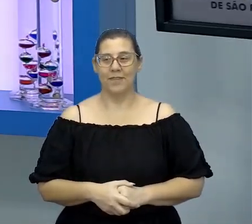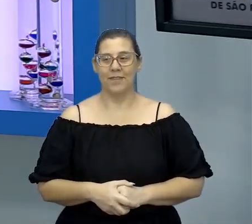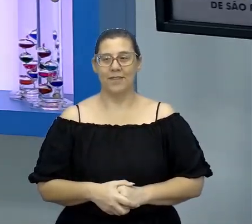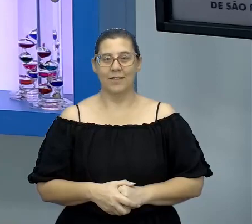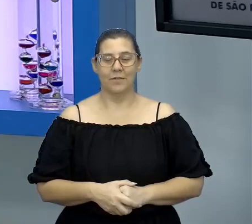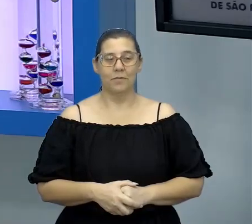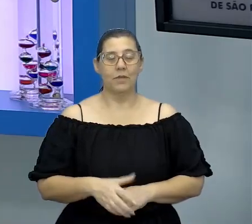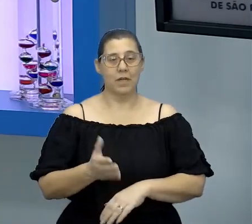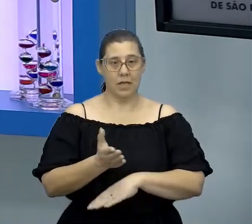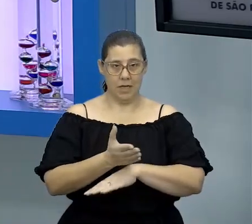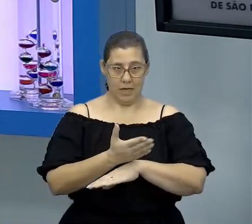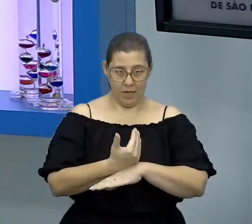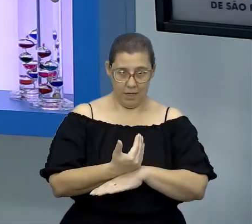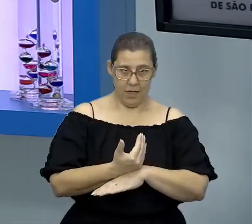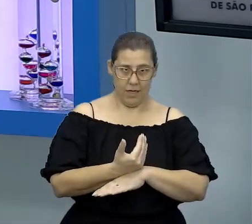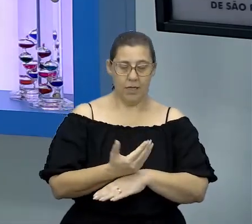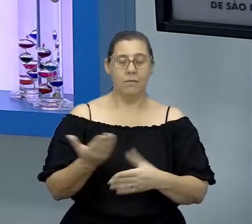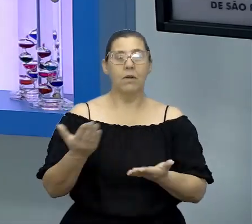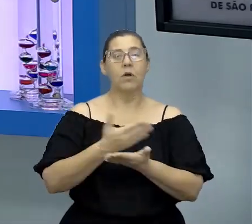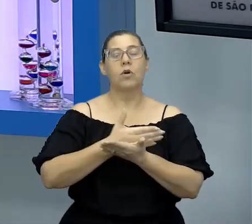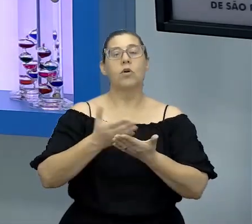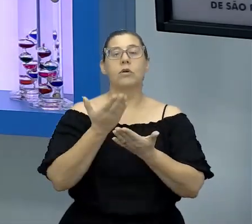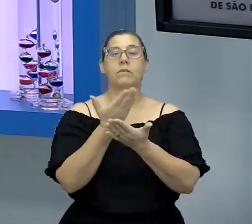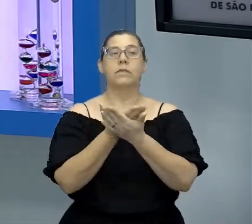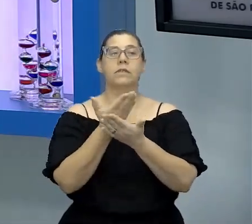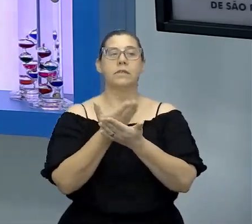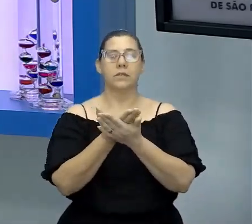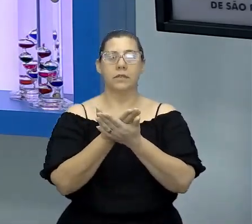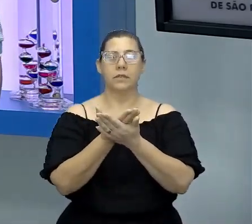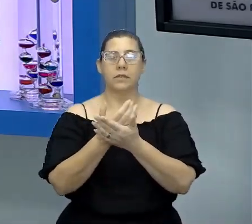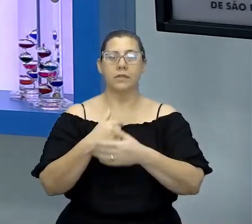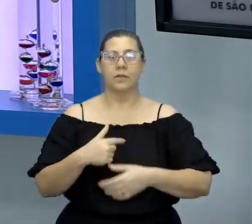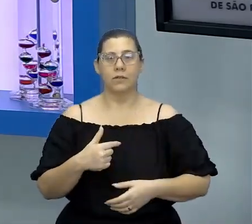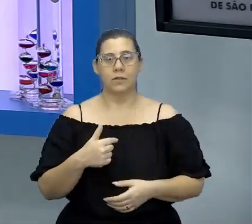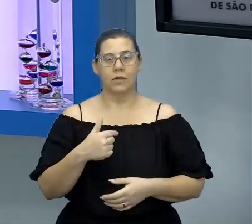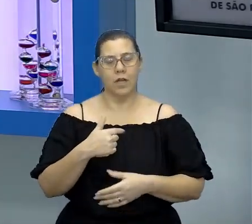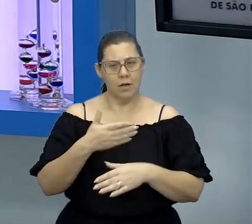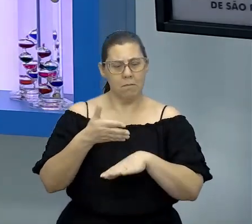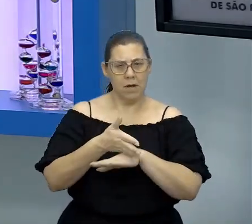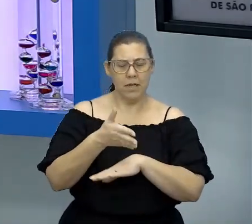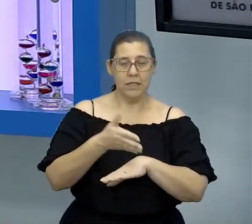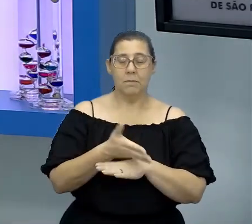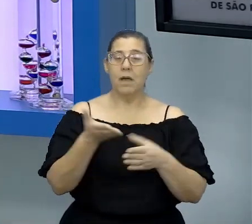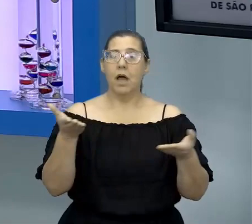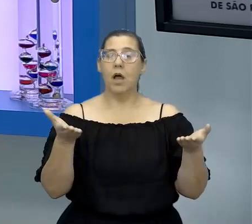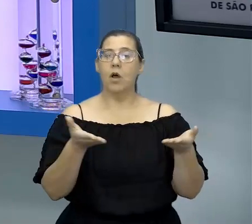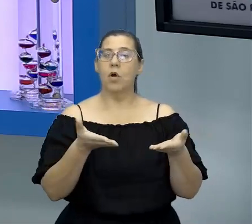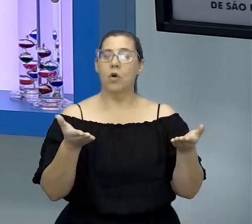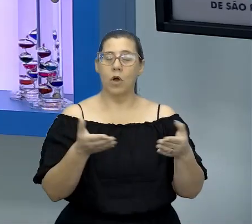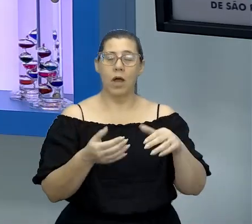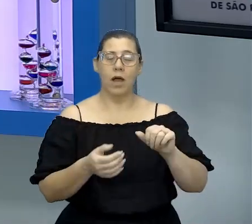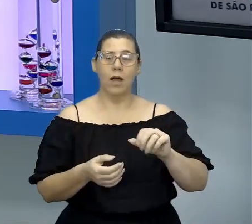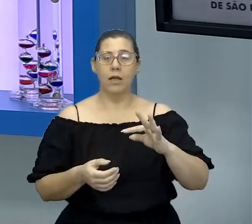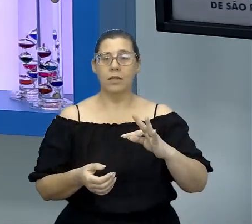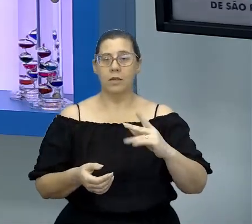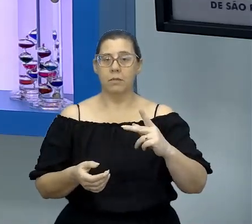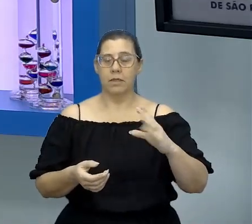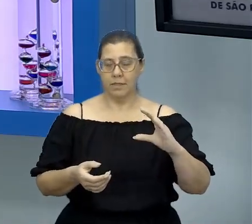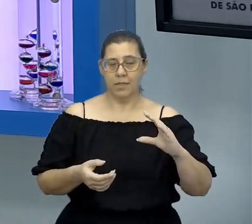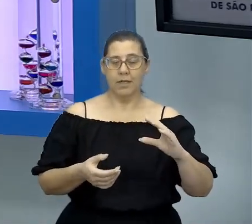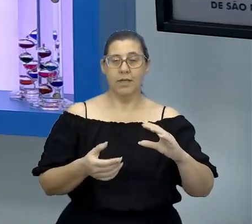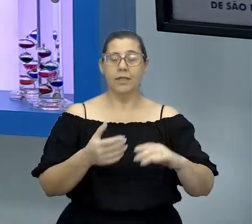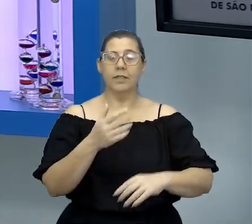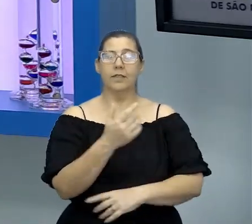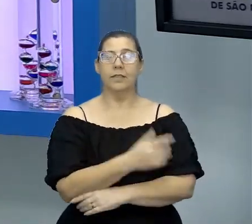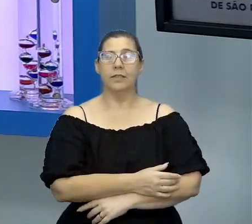E antes de mais nada, para começar essa aula aqui, né, eu participei agora há pouco aí do ATPC de Ciências da